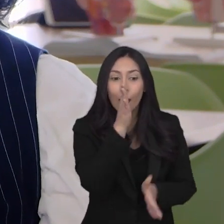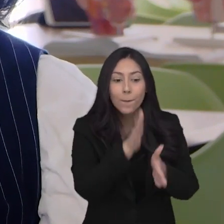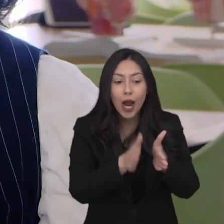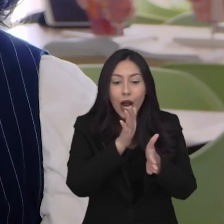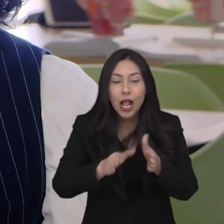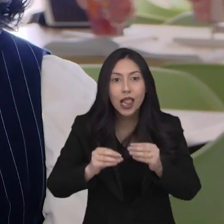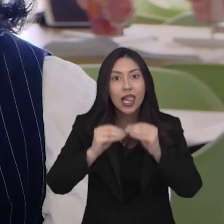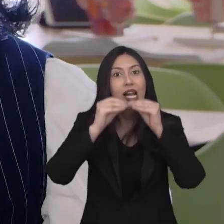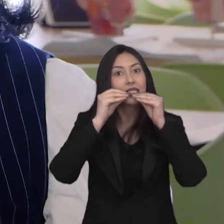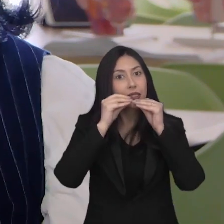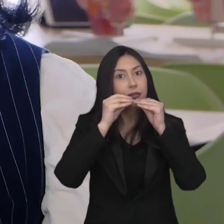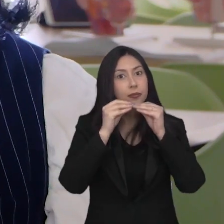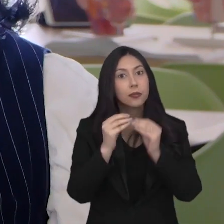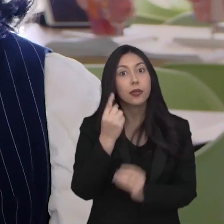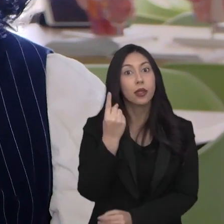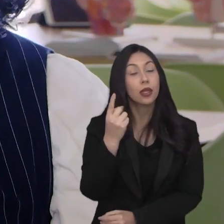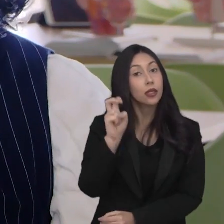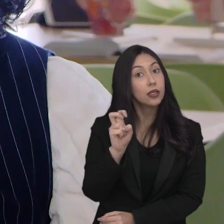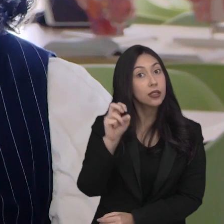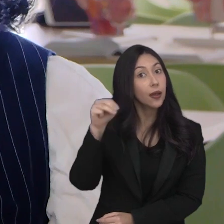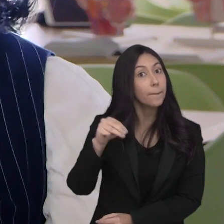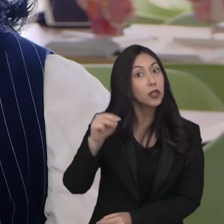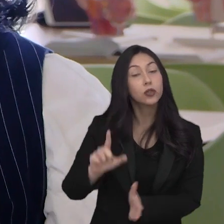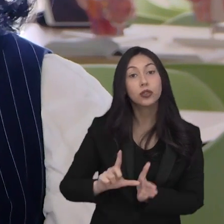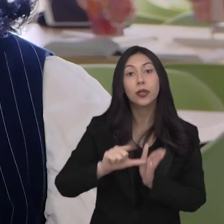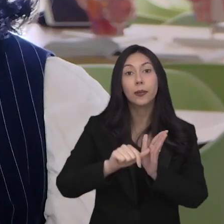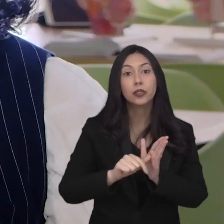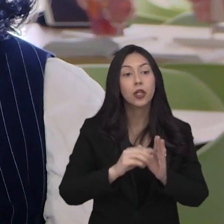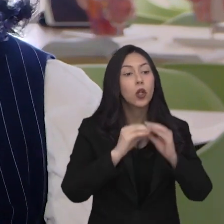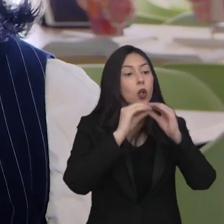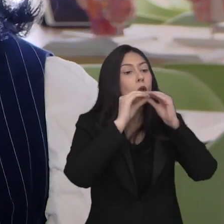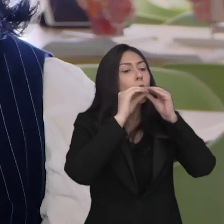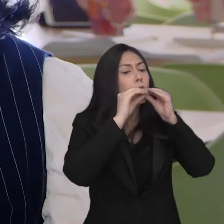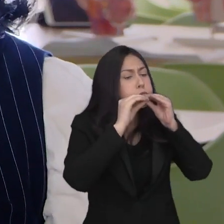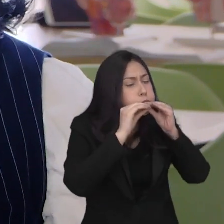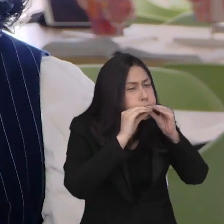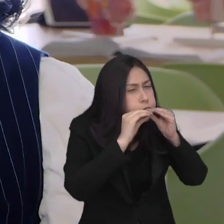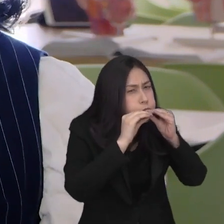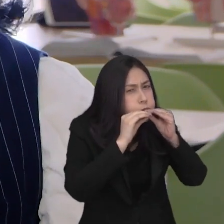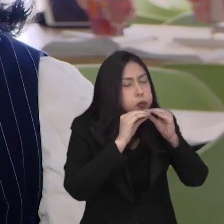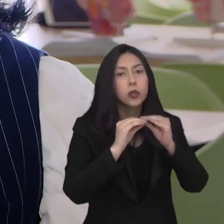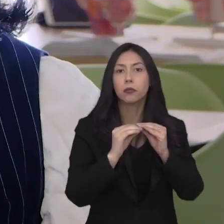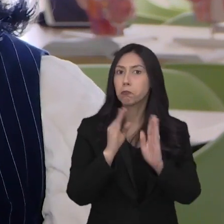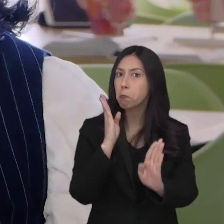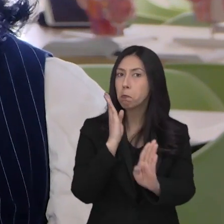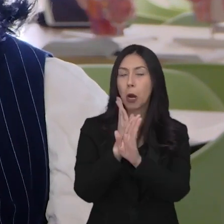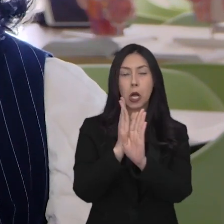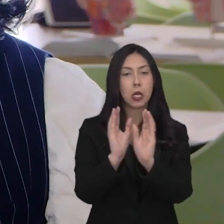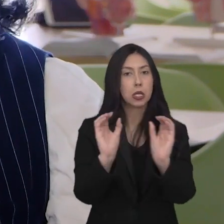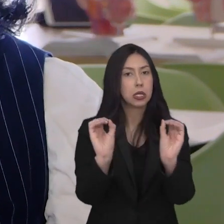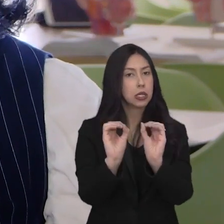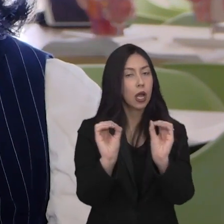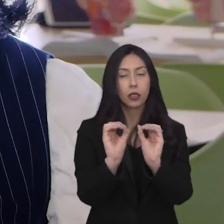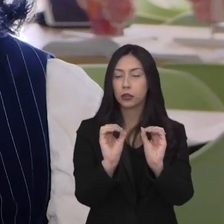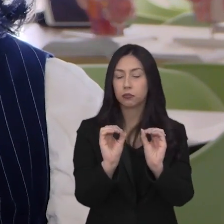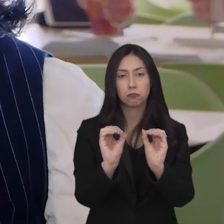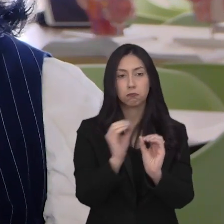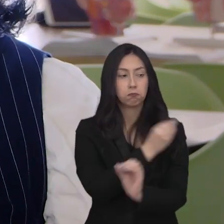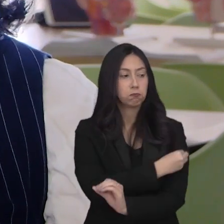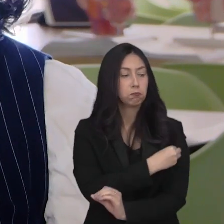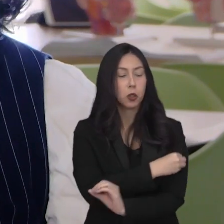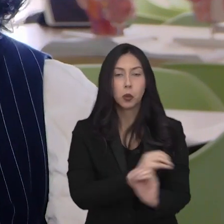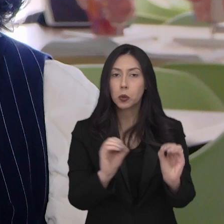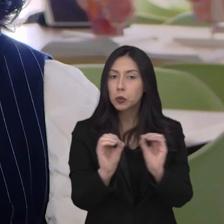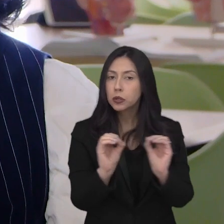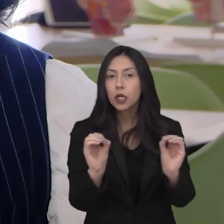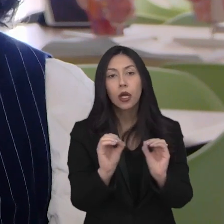pão de forma. Depois de 15 minutos, no teste do bafômetro, essa quantidade não foi detectada como a presença